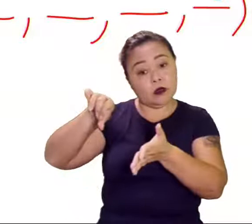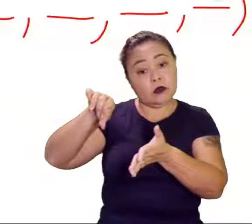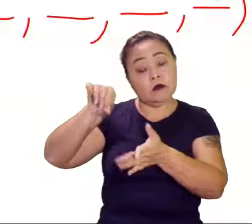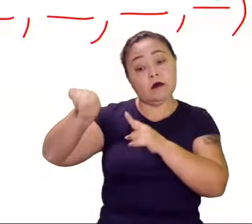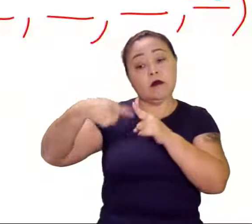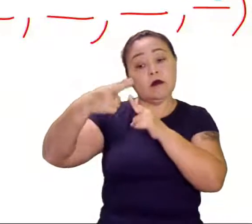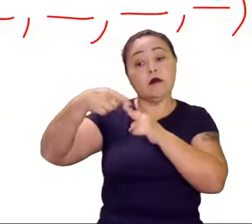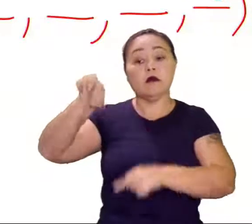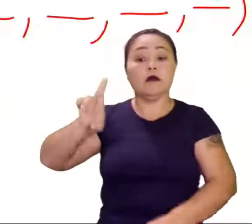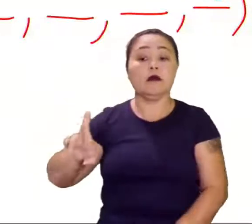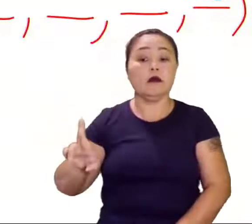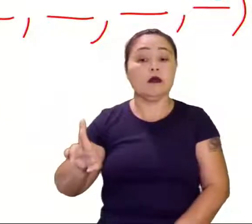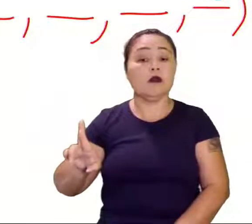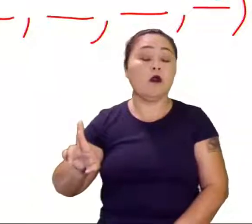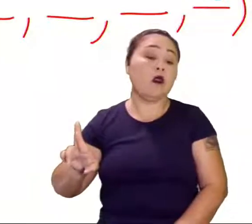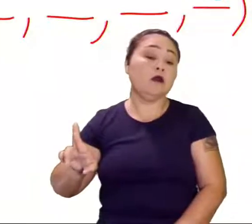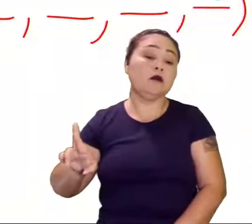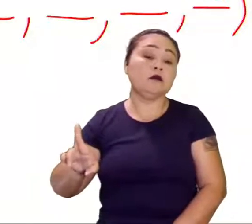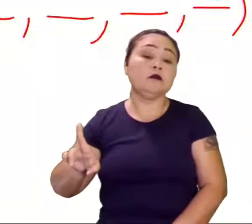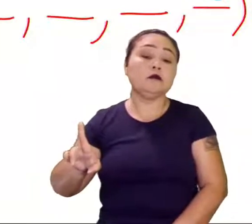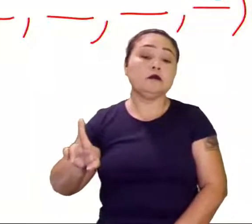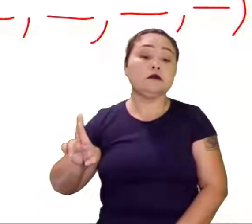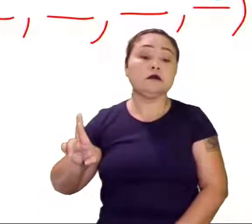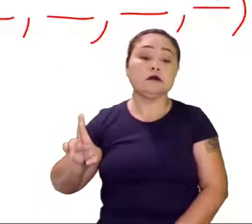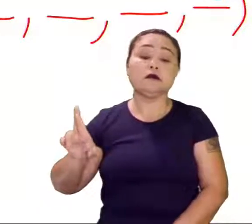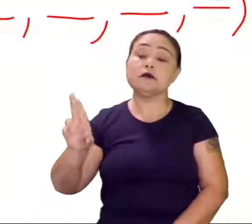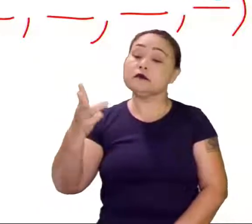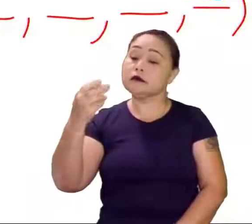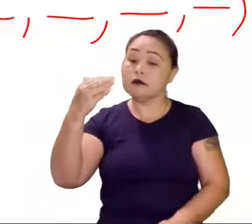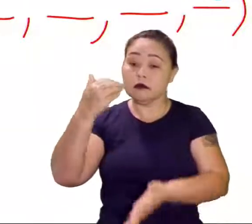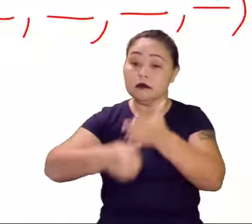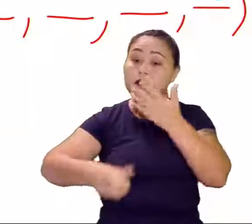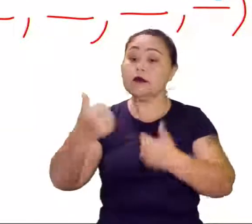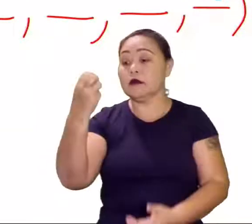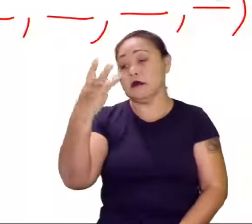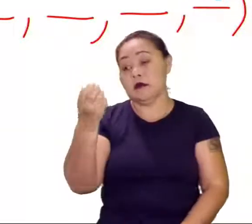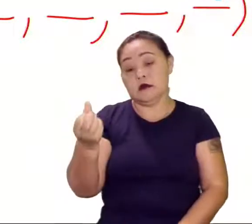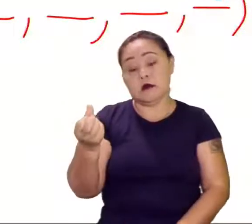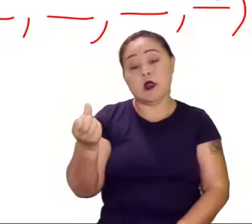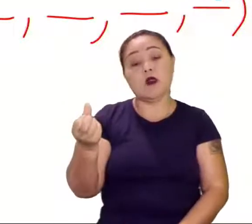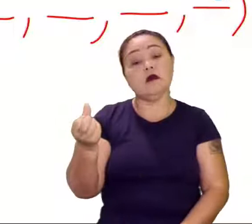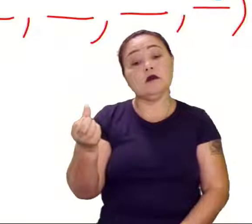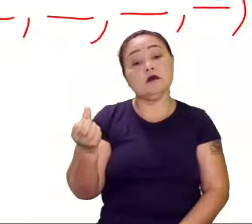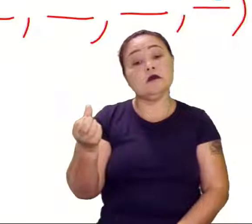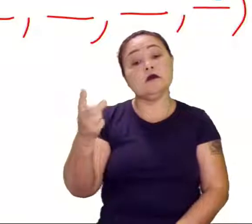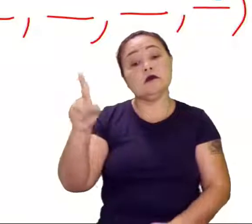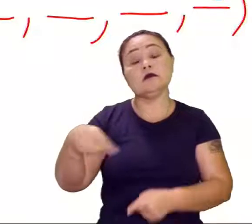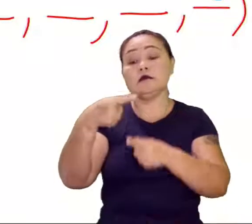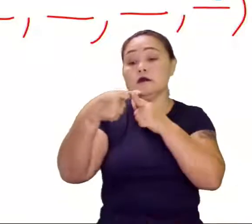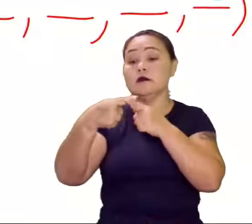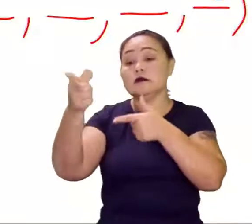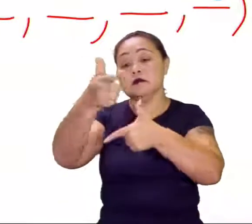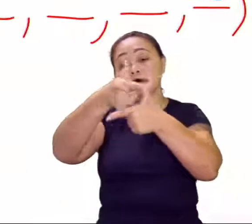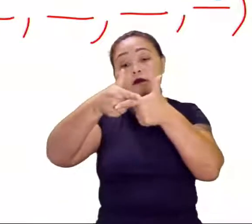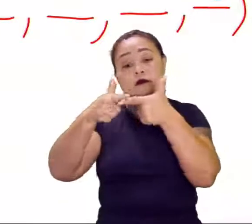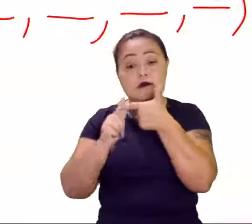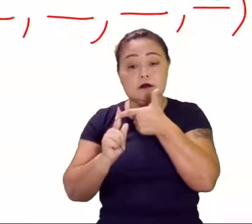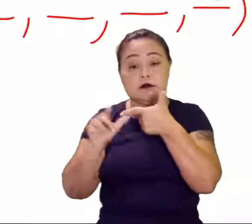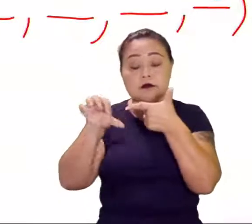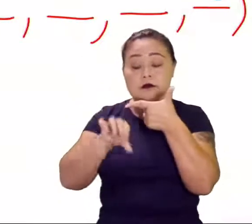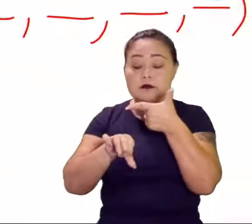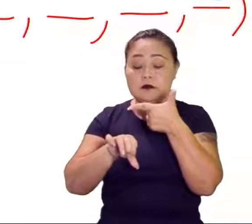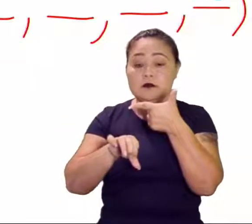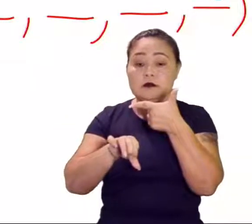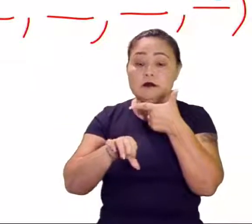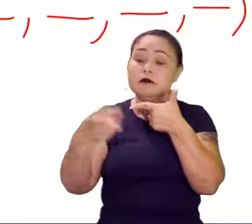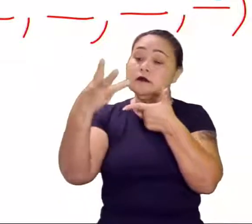9 vezes a Razão. razão. Vamos lá, 39 tira 3? 36. 36. Tá multiplicando, vai passar? Dividindo.